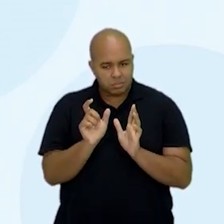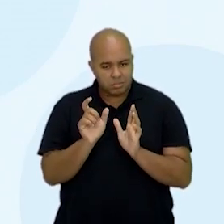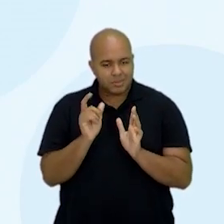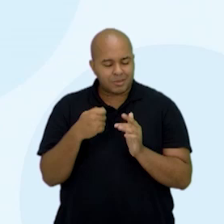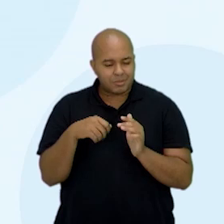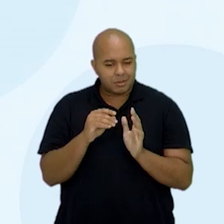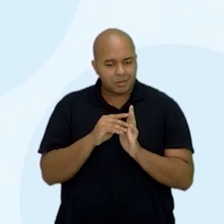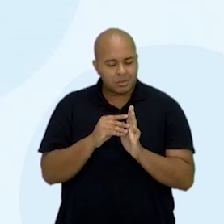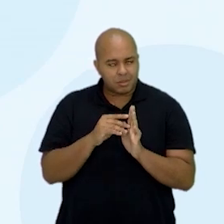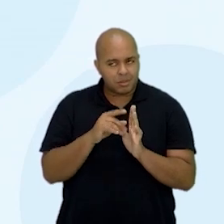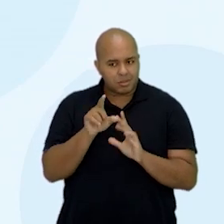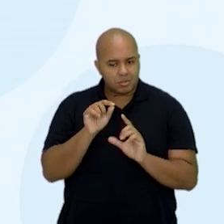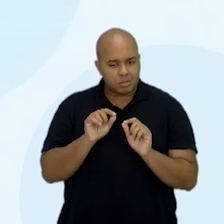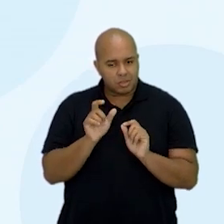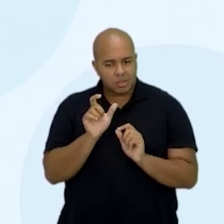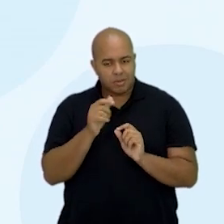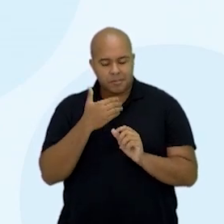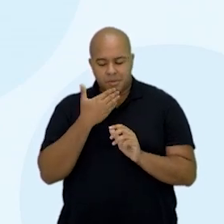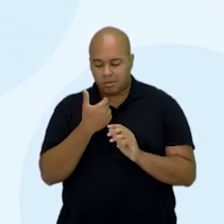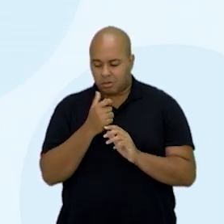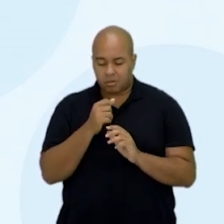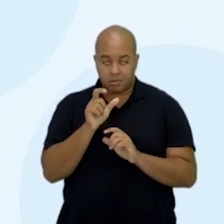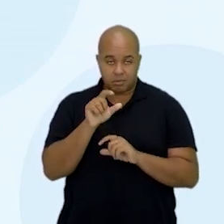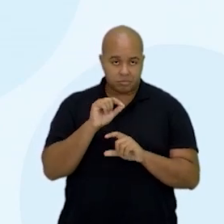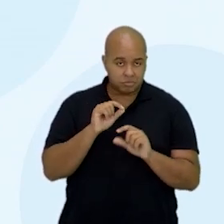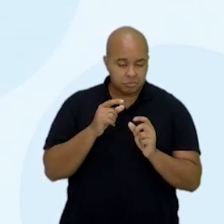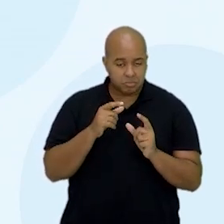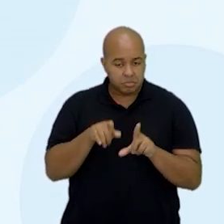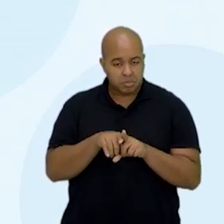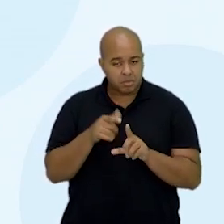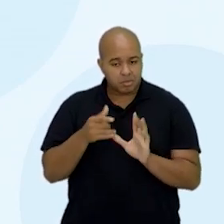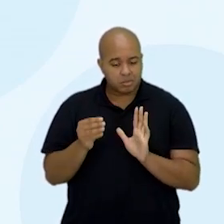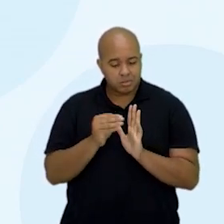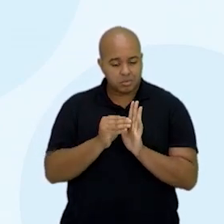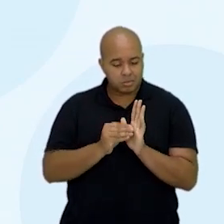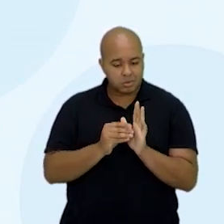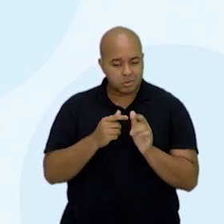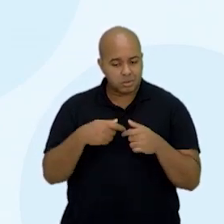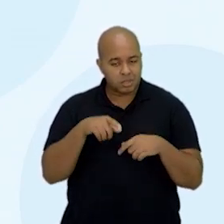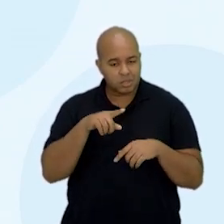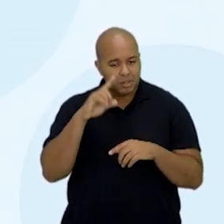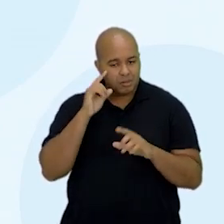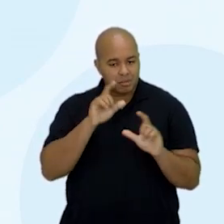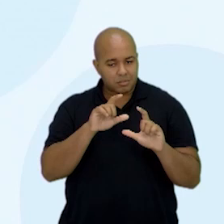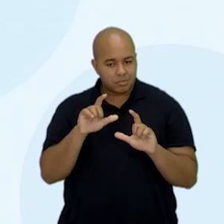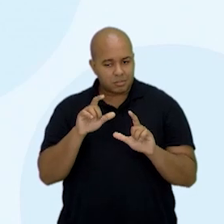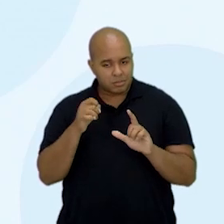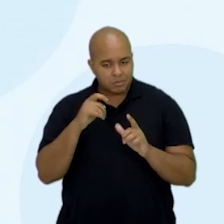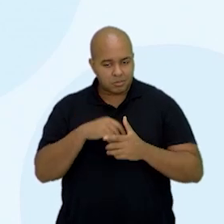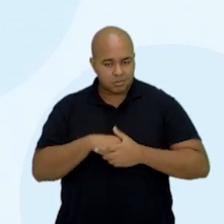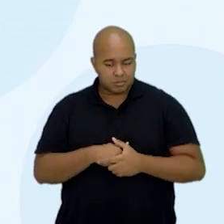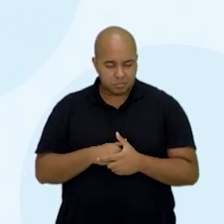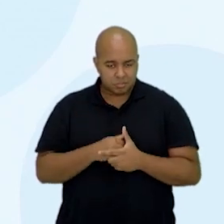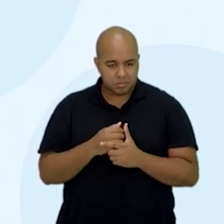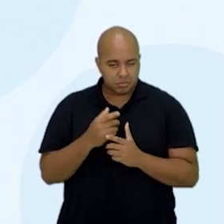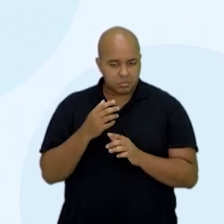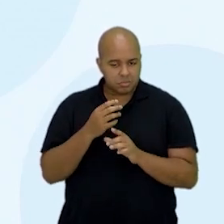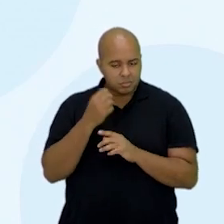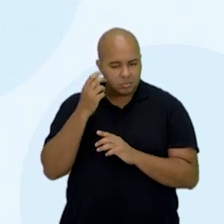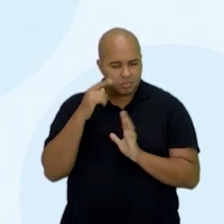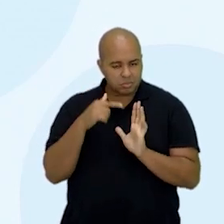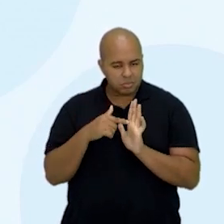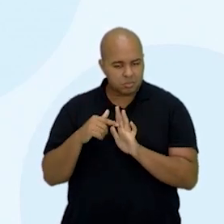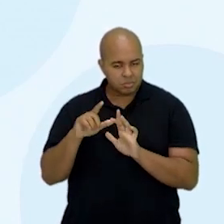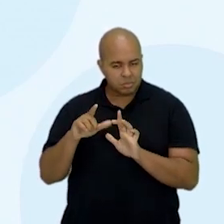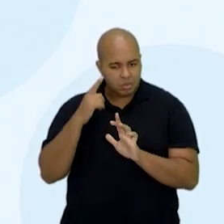você vai ter que escolher a melhor opção para completar a sentenças que vão aparecer uma nota cultural que